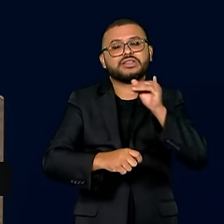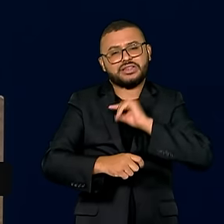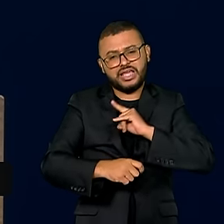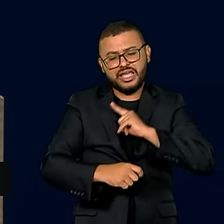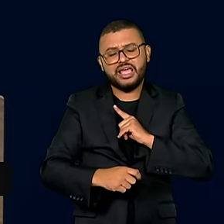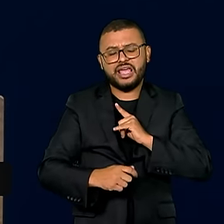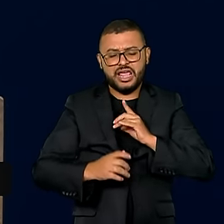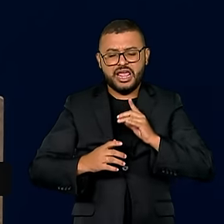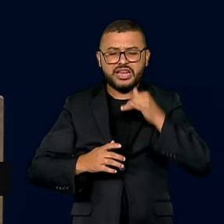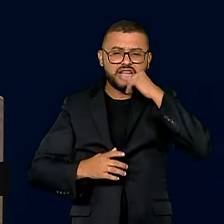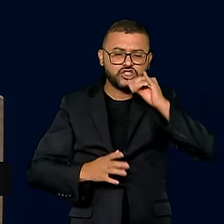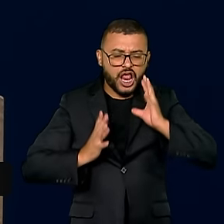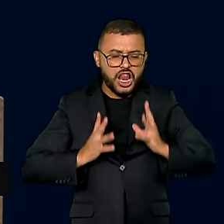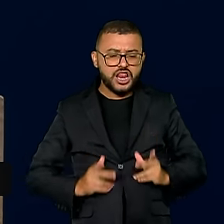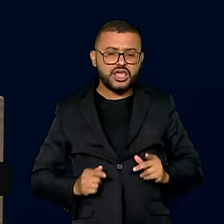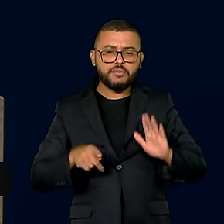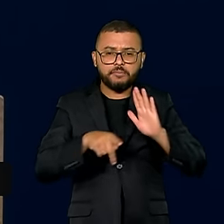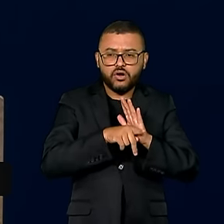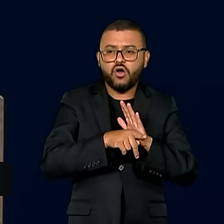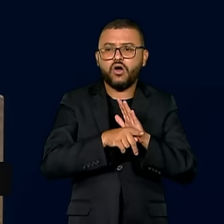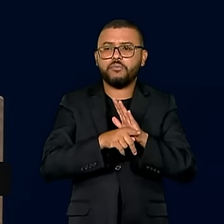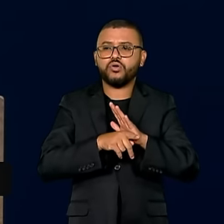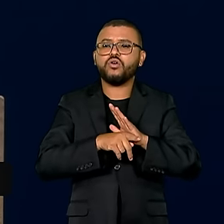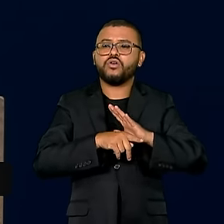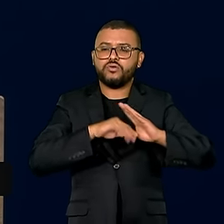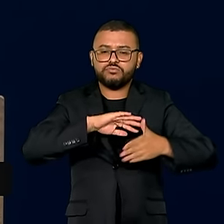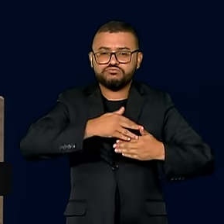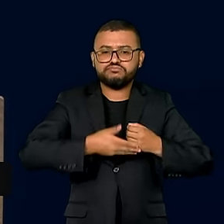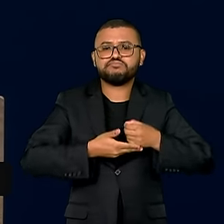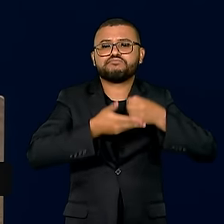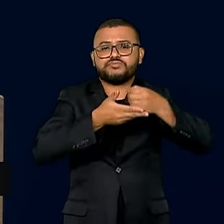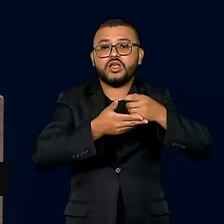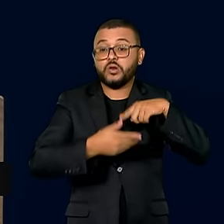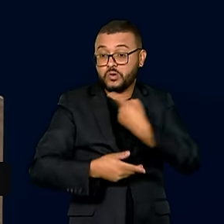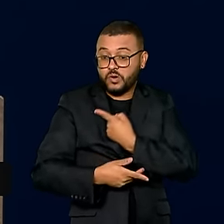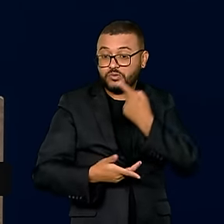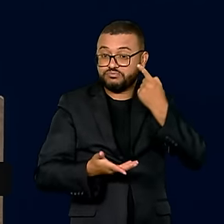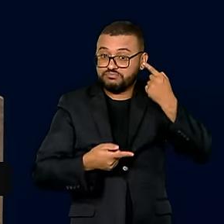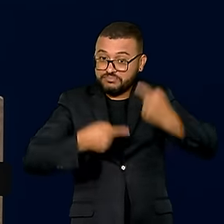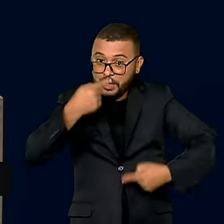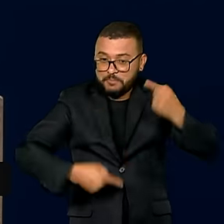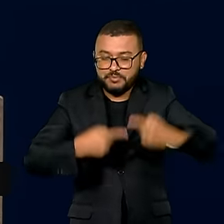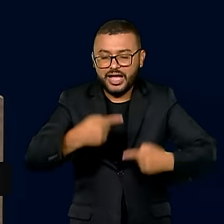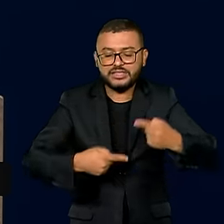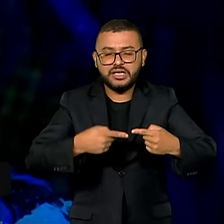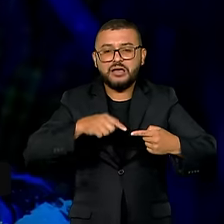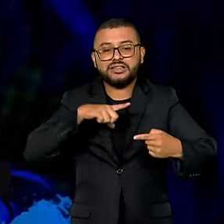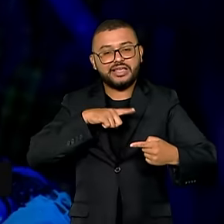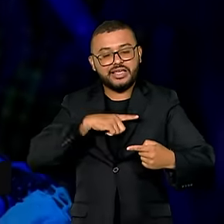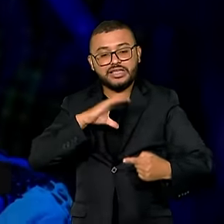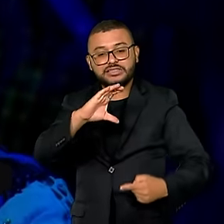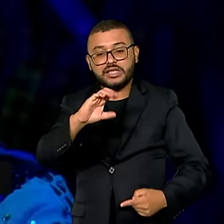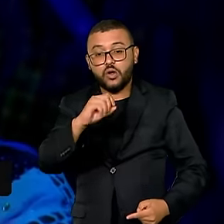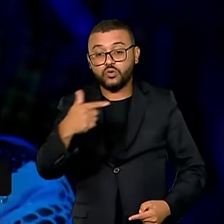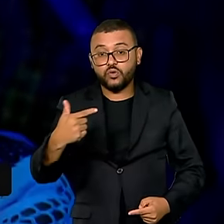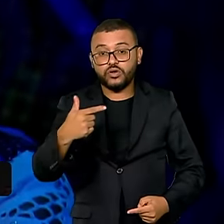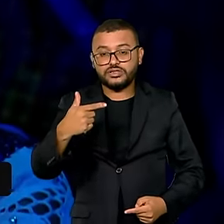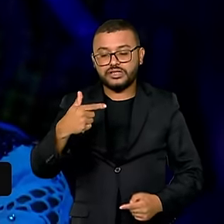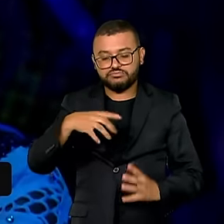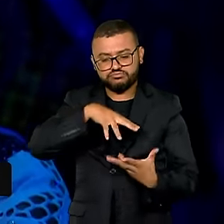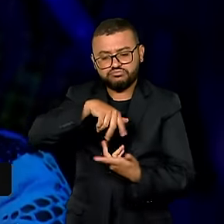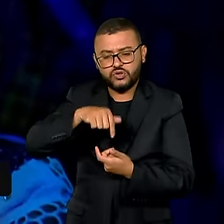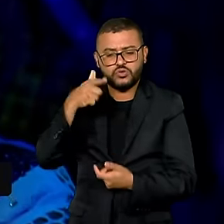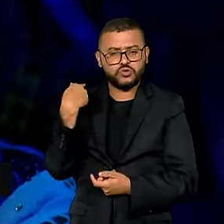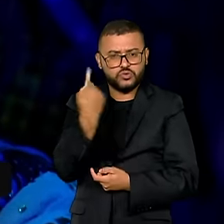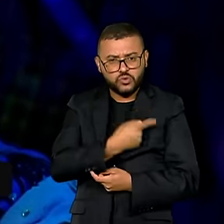energias renováveis. É hora de enfrentar o debate sobre o ritmo lento da descarbonização do planeta